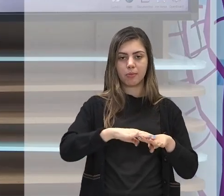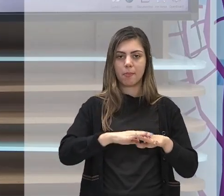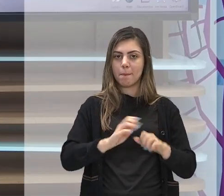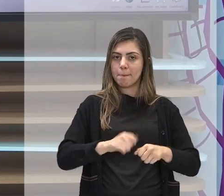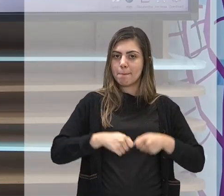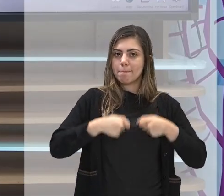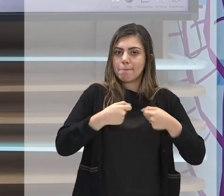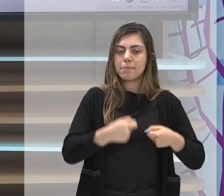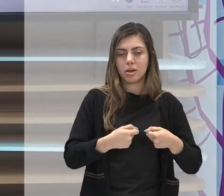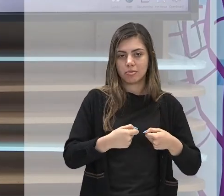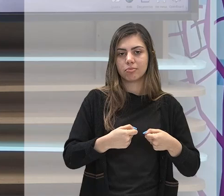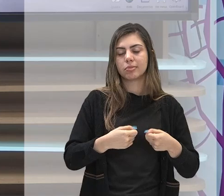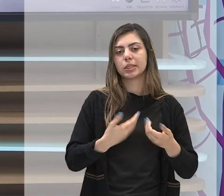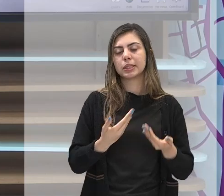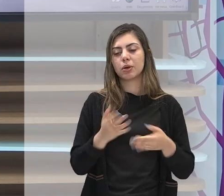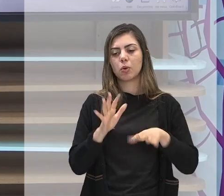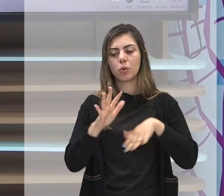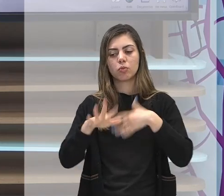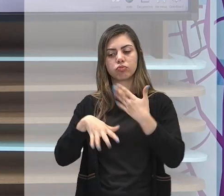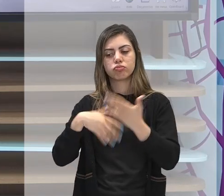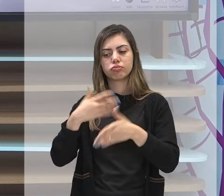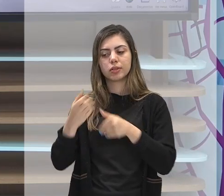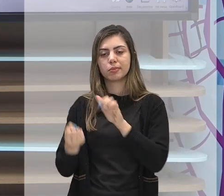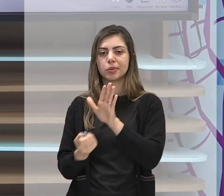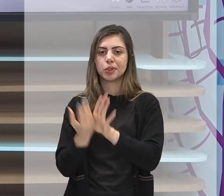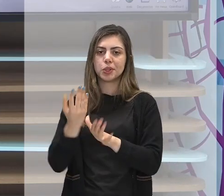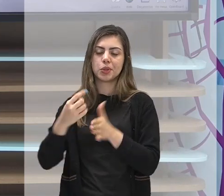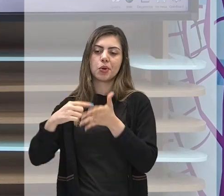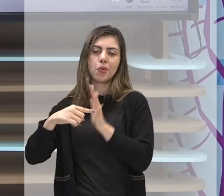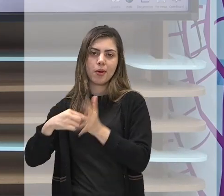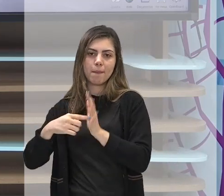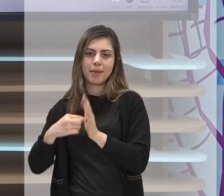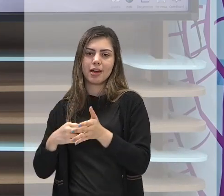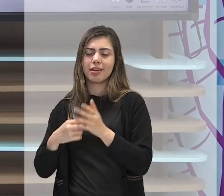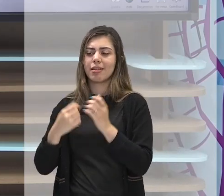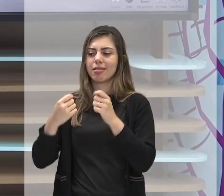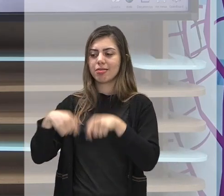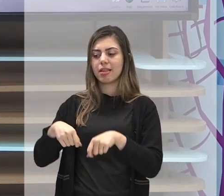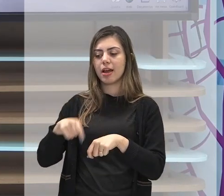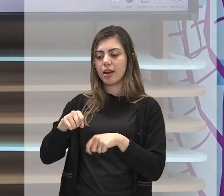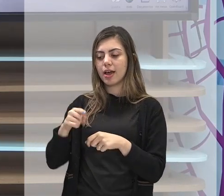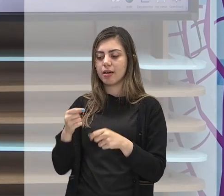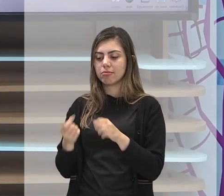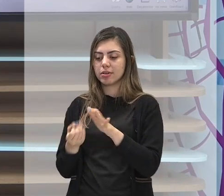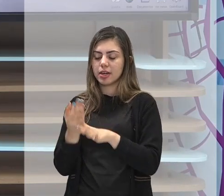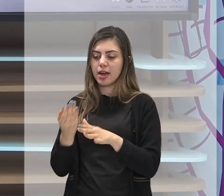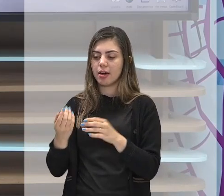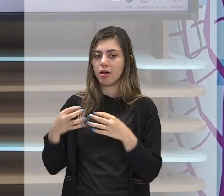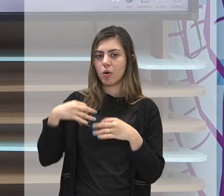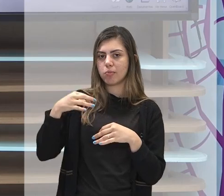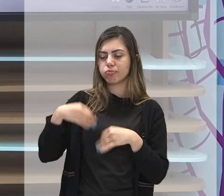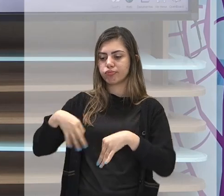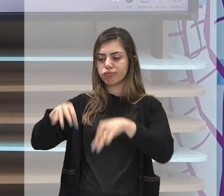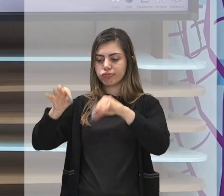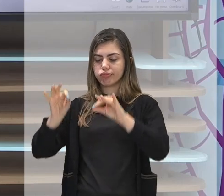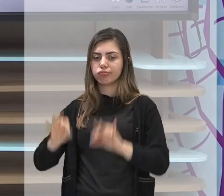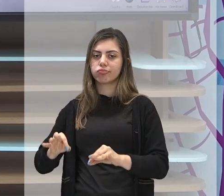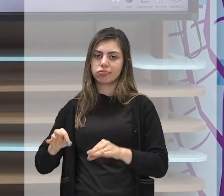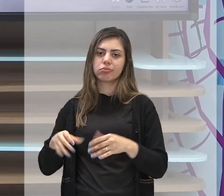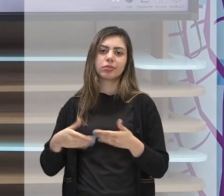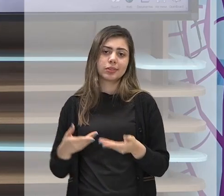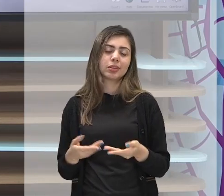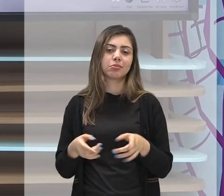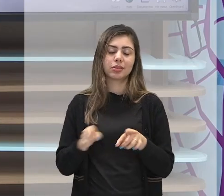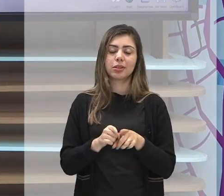o tear foi modernizado para se tornar mecânico, para facilitar o processo de produção e, claro que com isso também